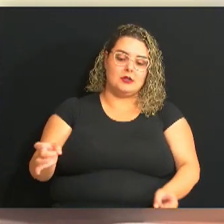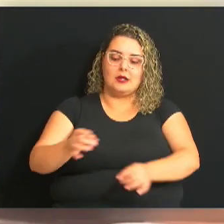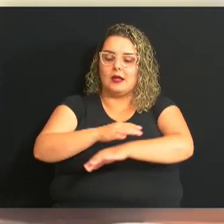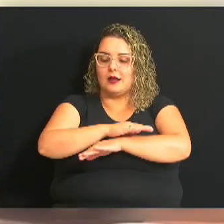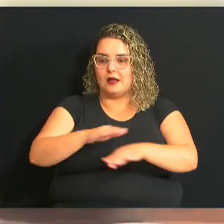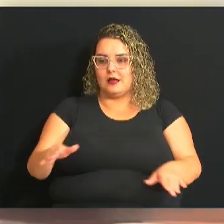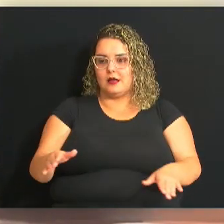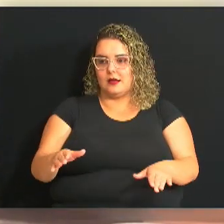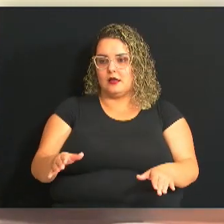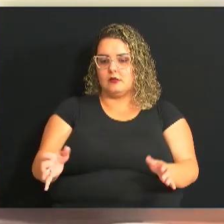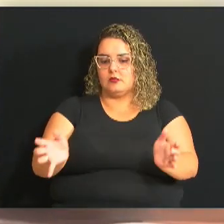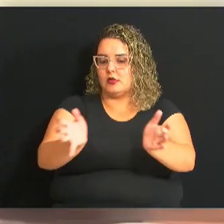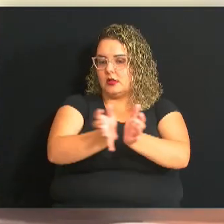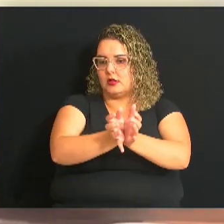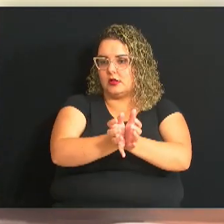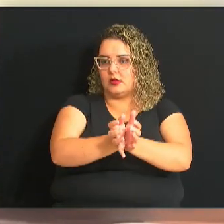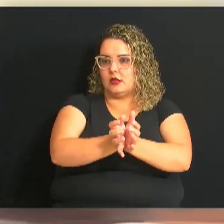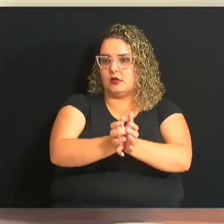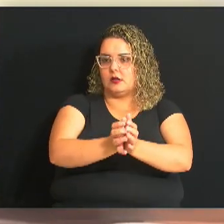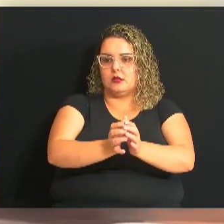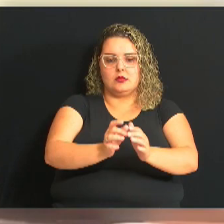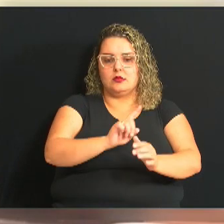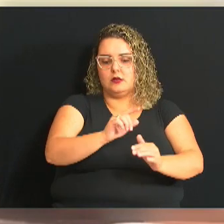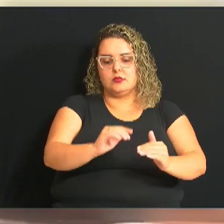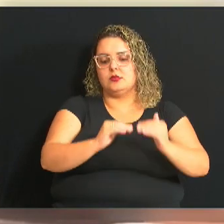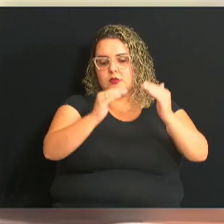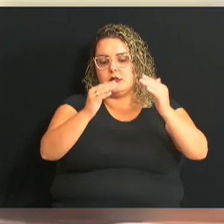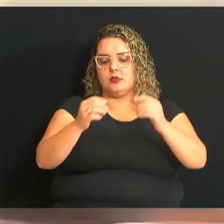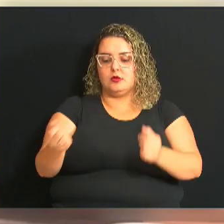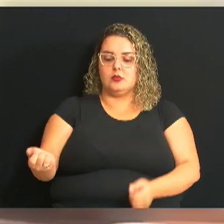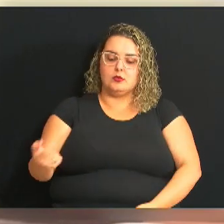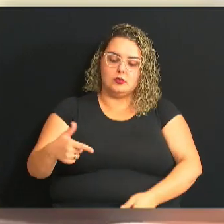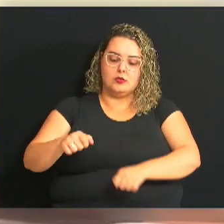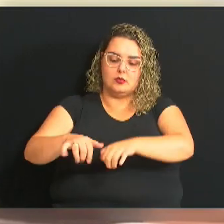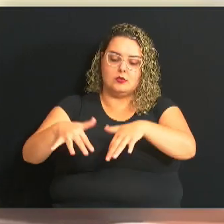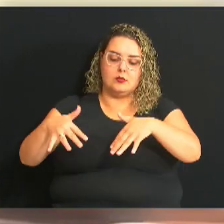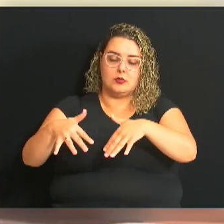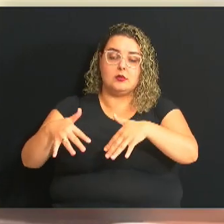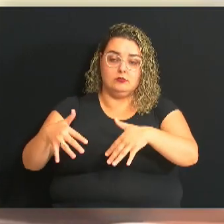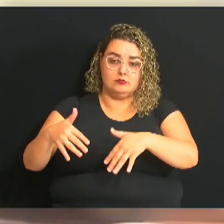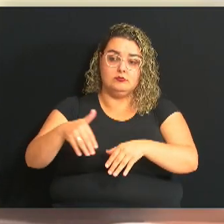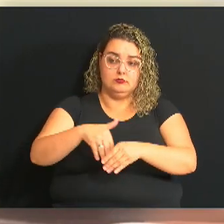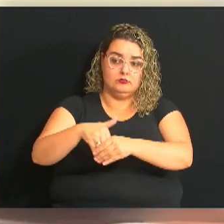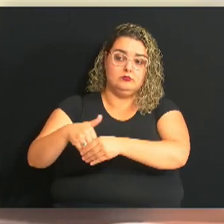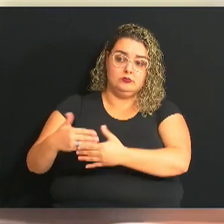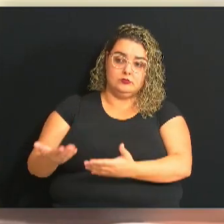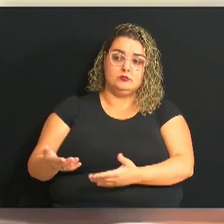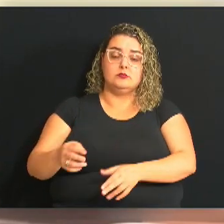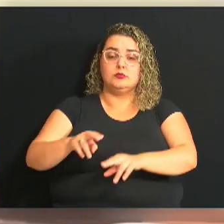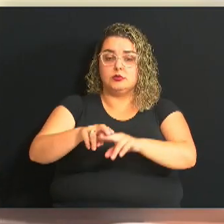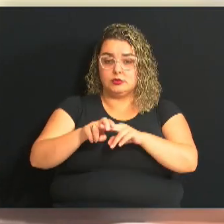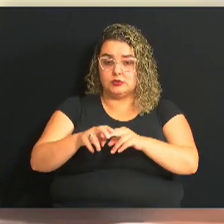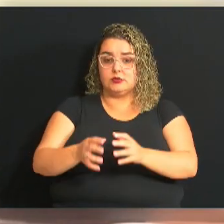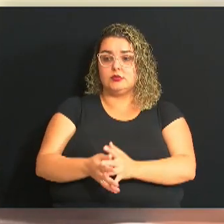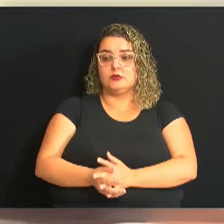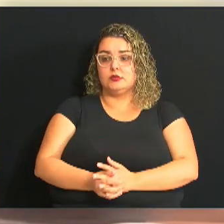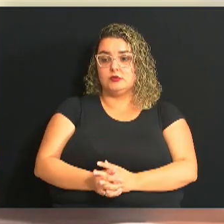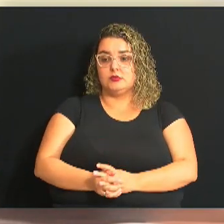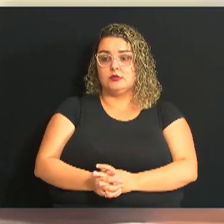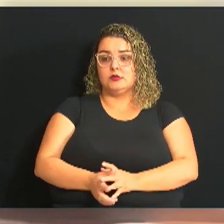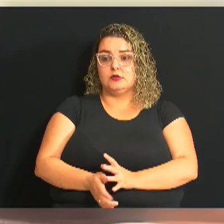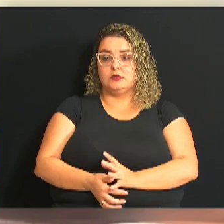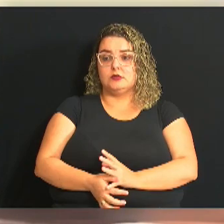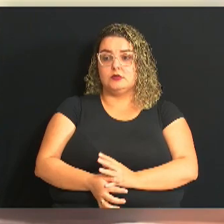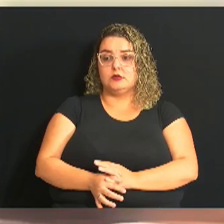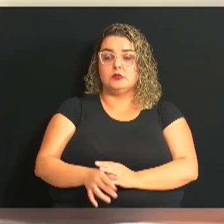não sejam soberanas acima do plenário dessa casa. Por isso, tenho a